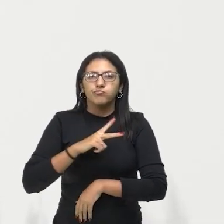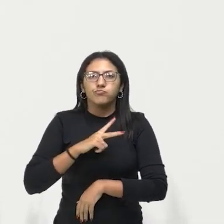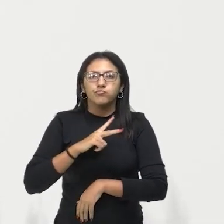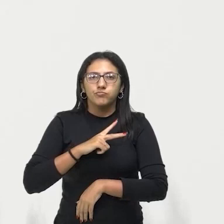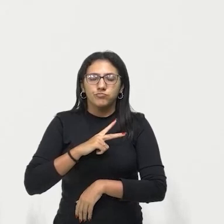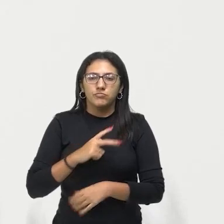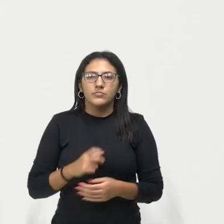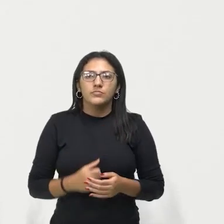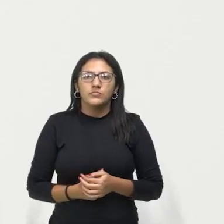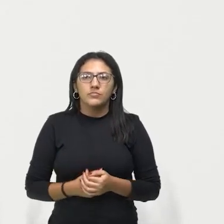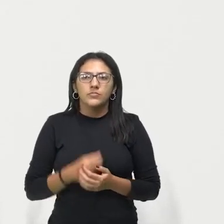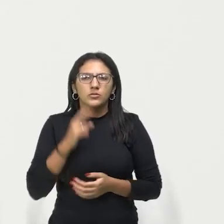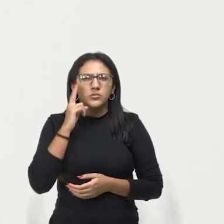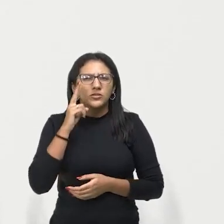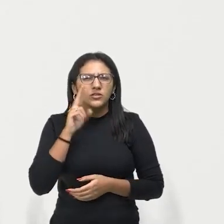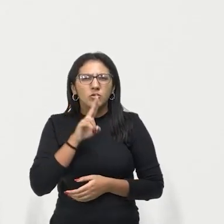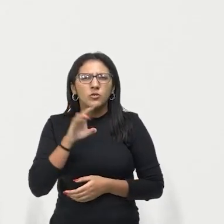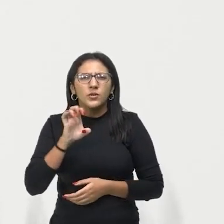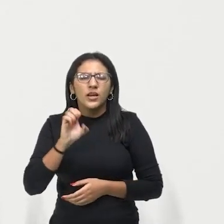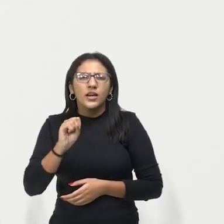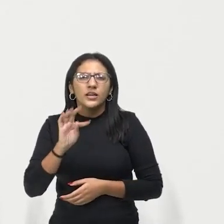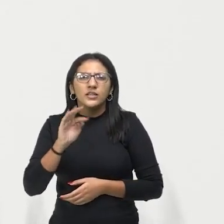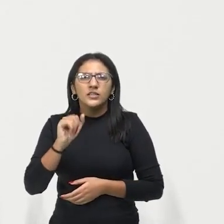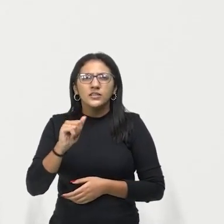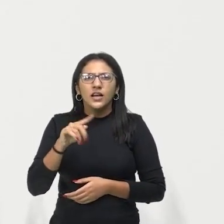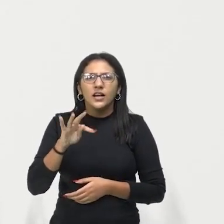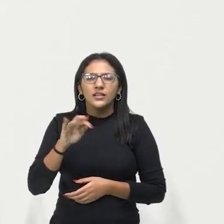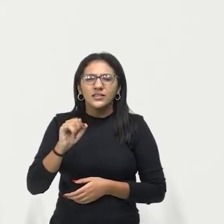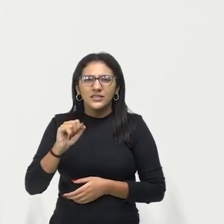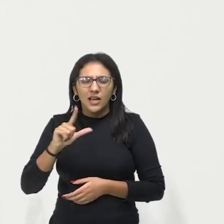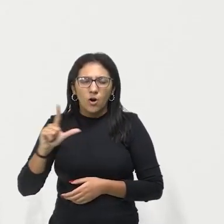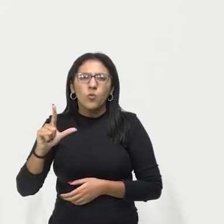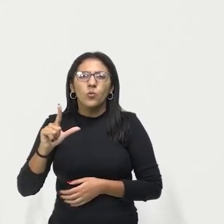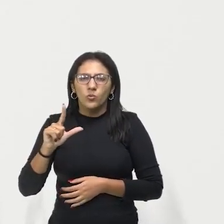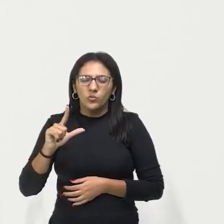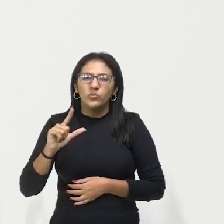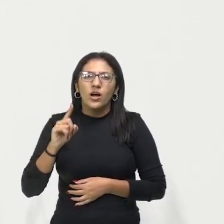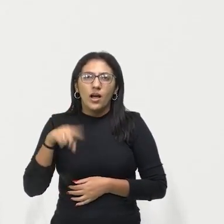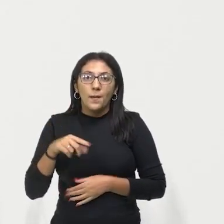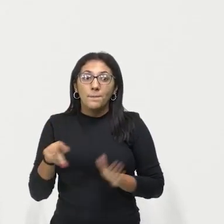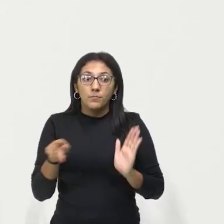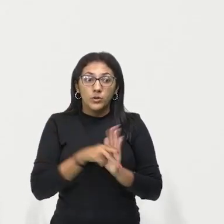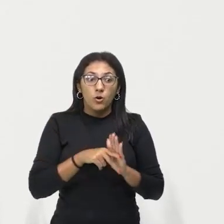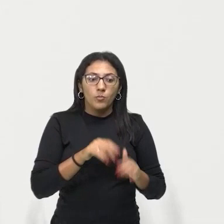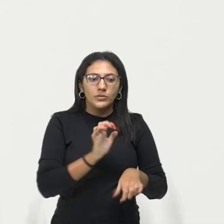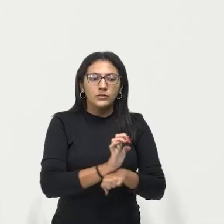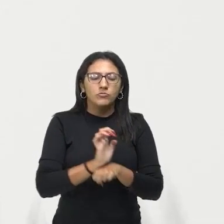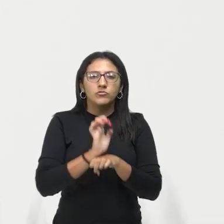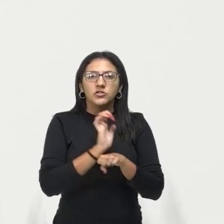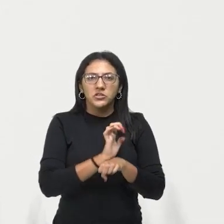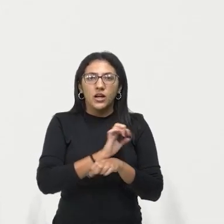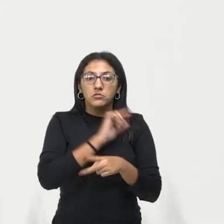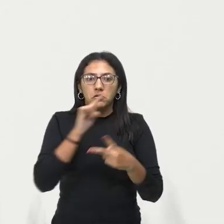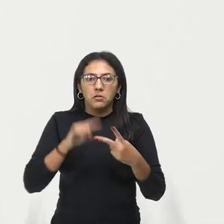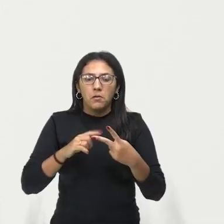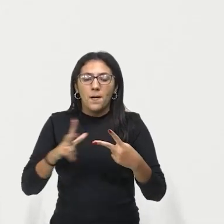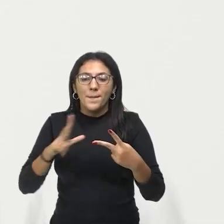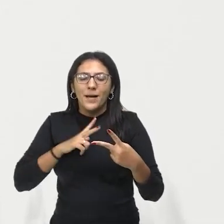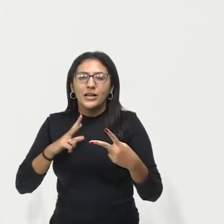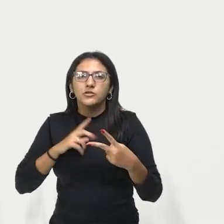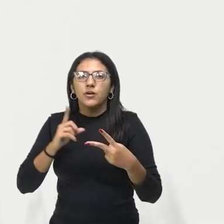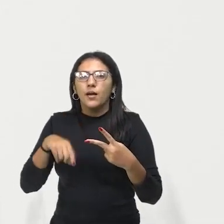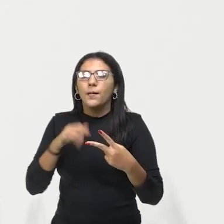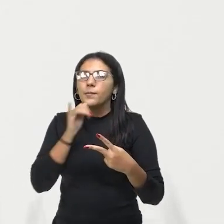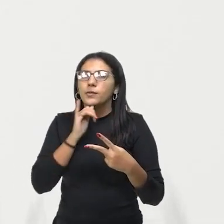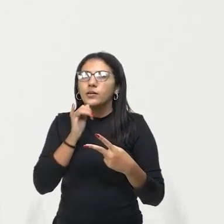estatais são privatizadas. Gente, você sabe o que é uma indústria estatal, É aquela que pertence ao Estado. E quando ela é privatizada,